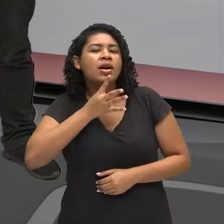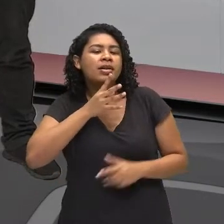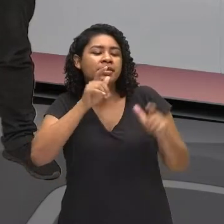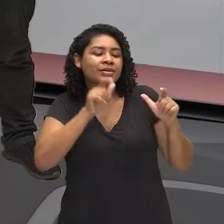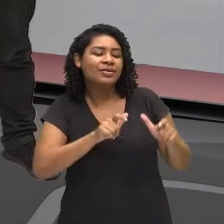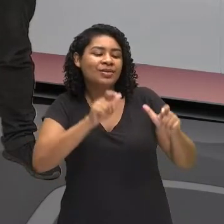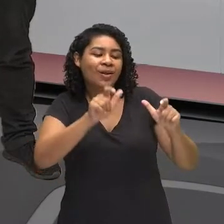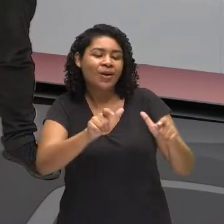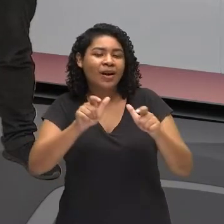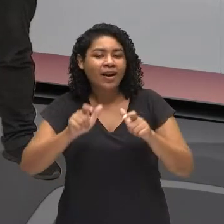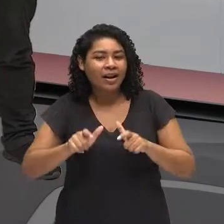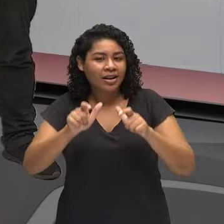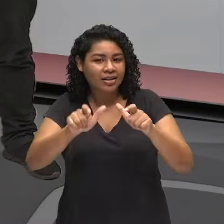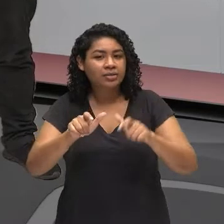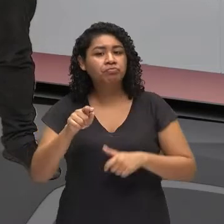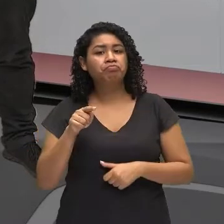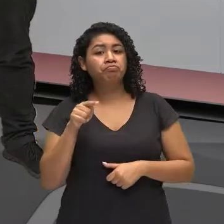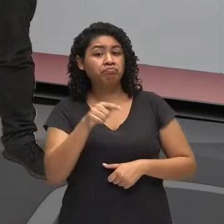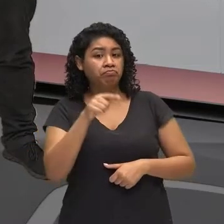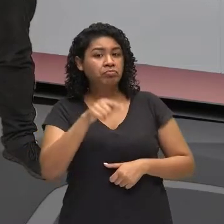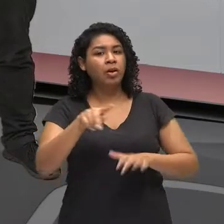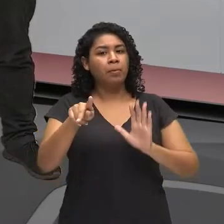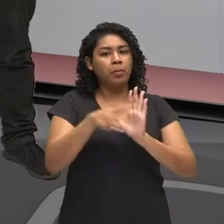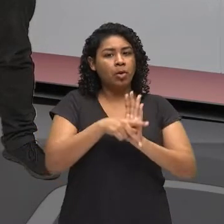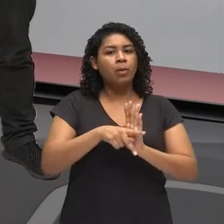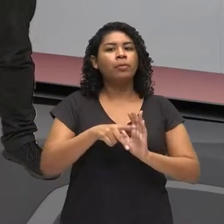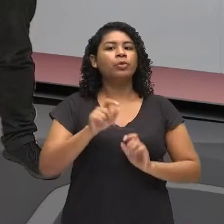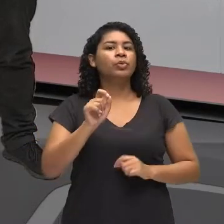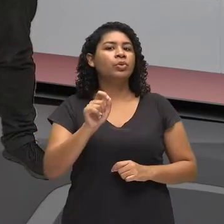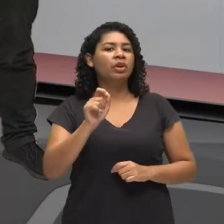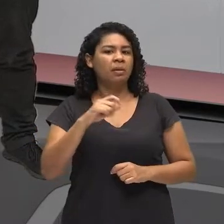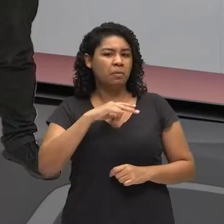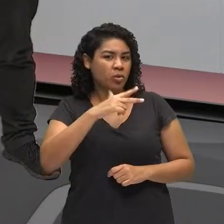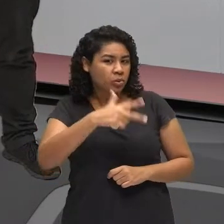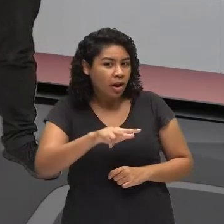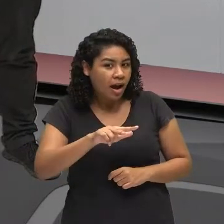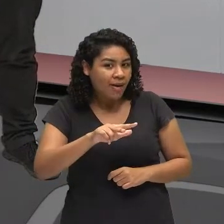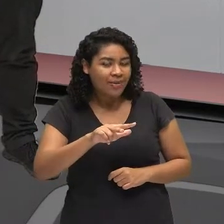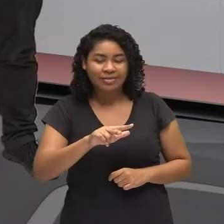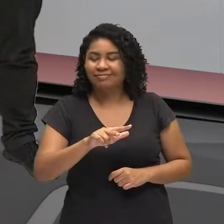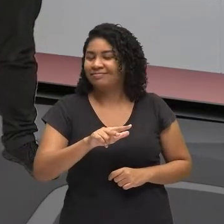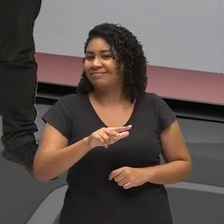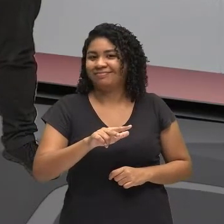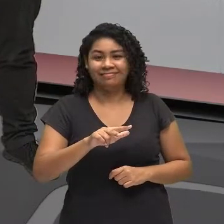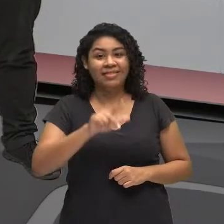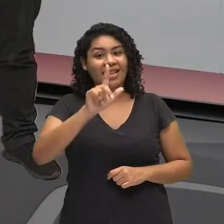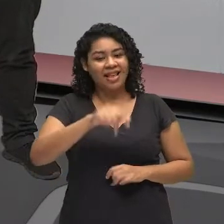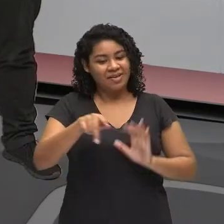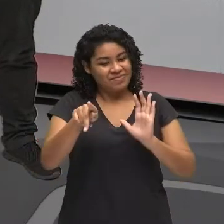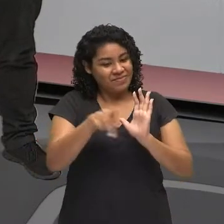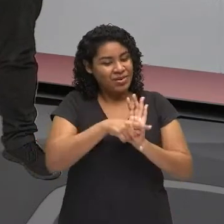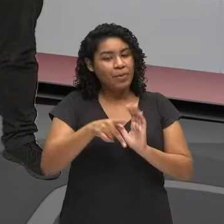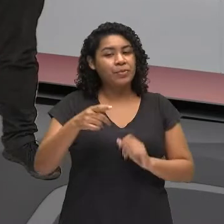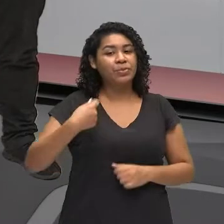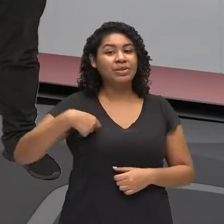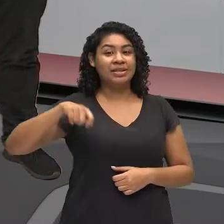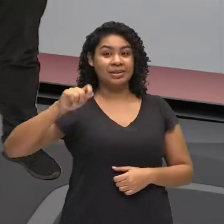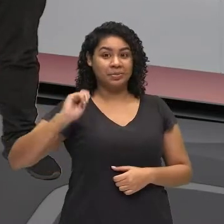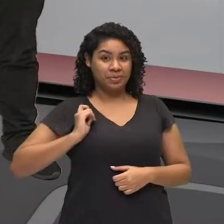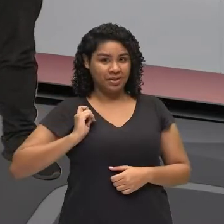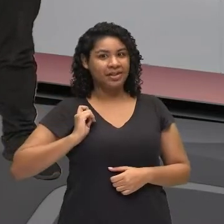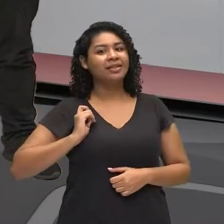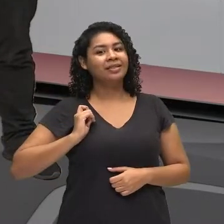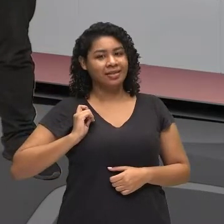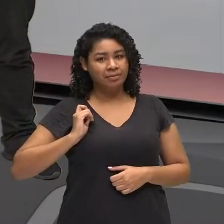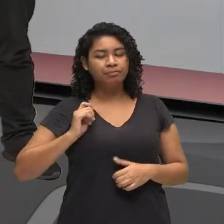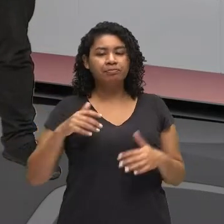naquele momento pertenciam a quem? A Portugal? Não, pertenciam à Espanha, não é? Então o que hoje nós